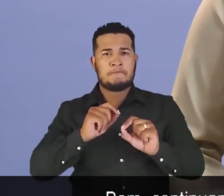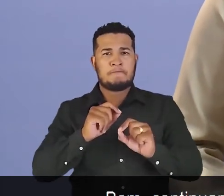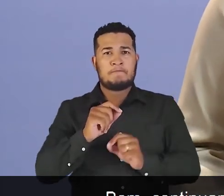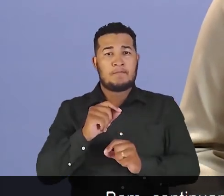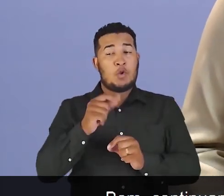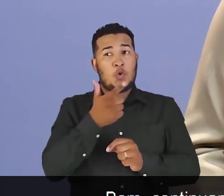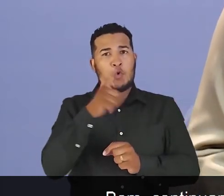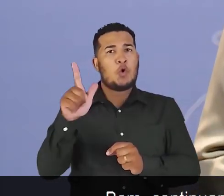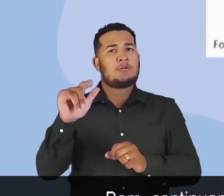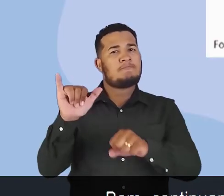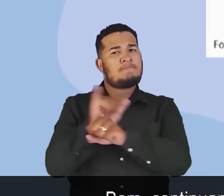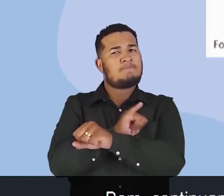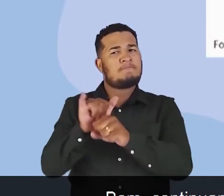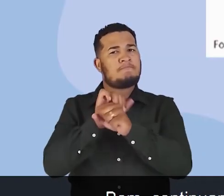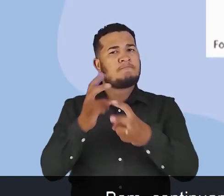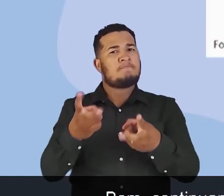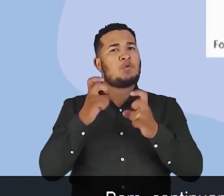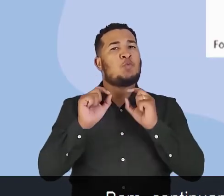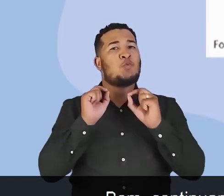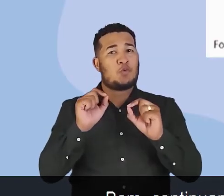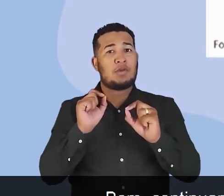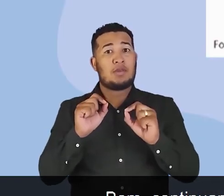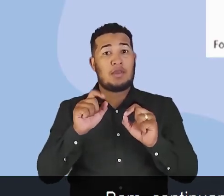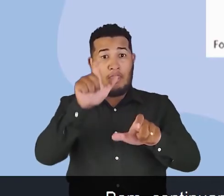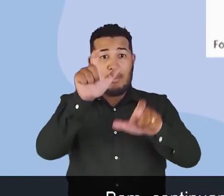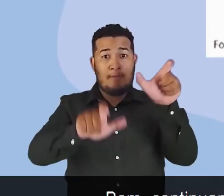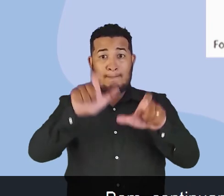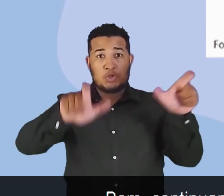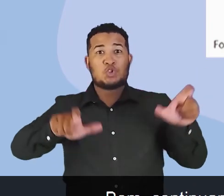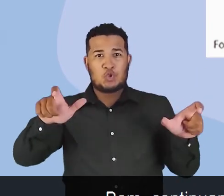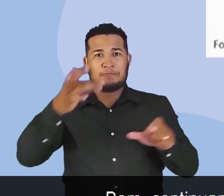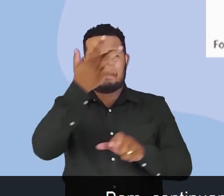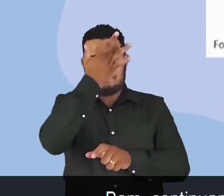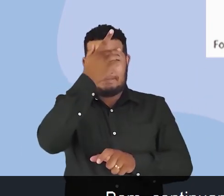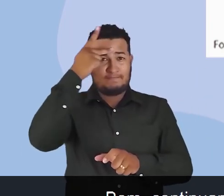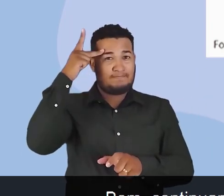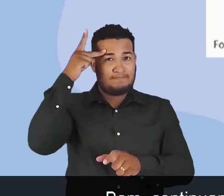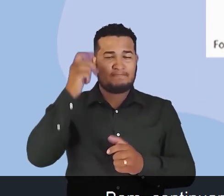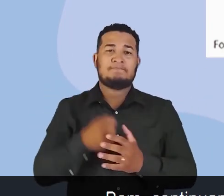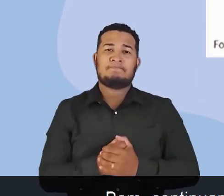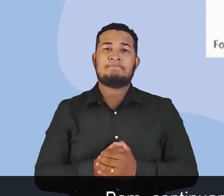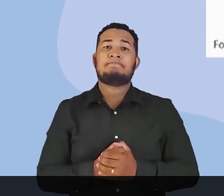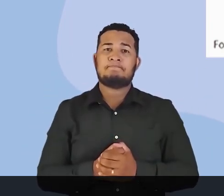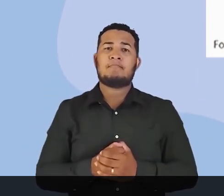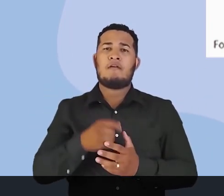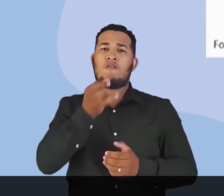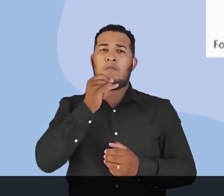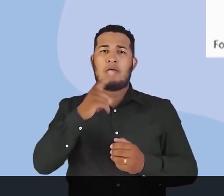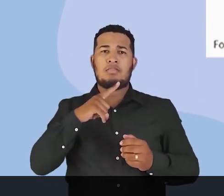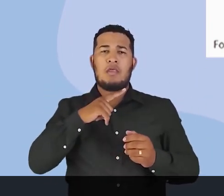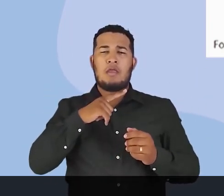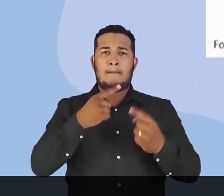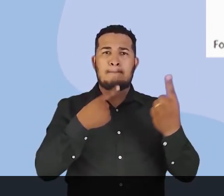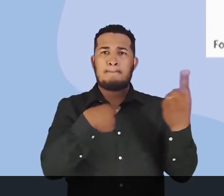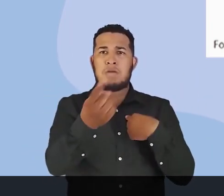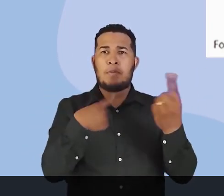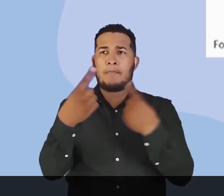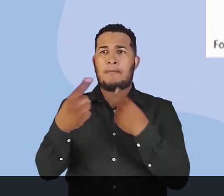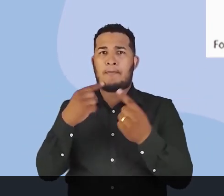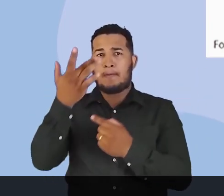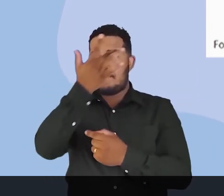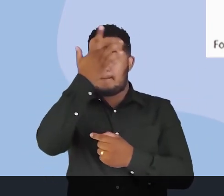continuando, o próximo fluxo que a gente vai observar é o fluxo de pessoas. Então, nós temos aí esse fluxo